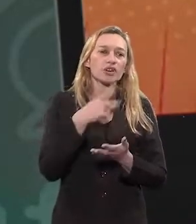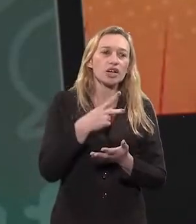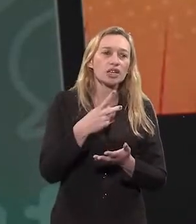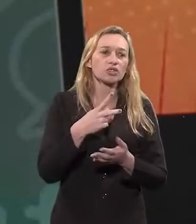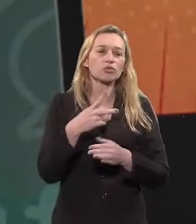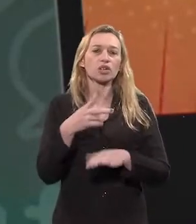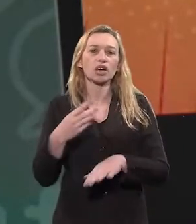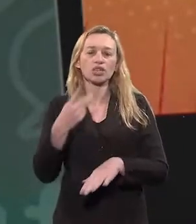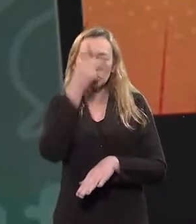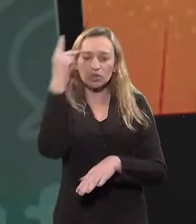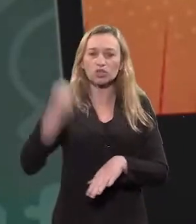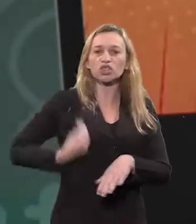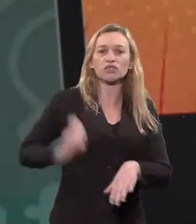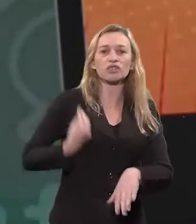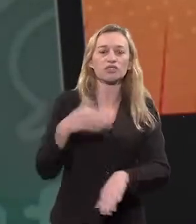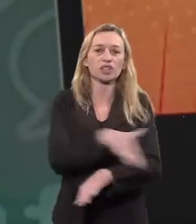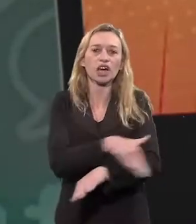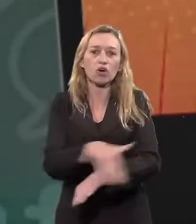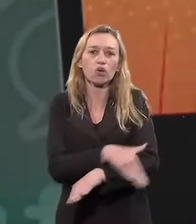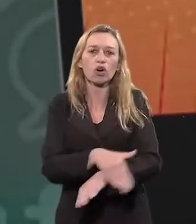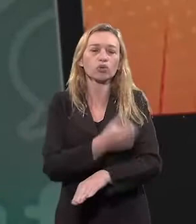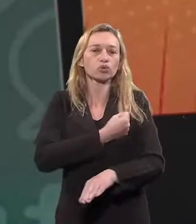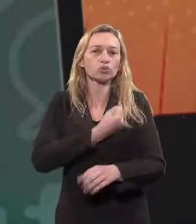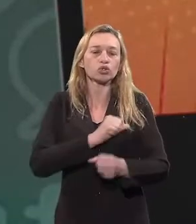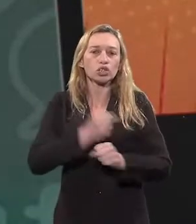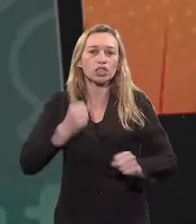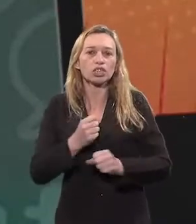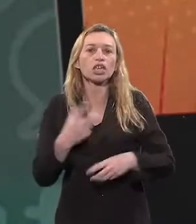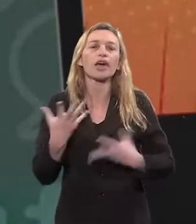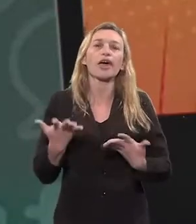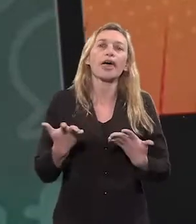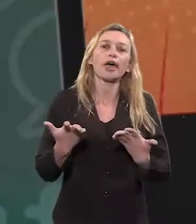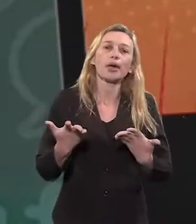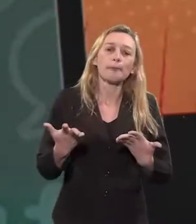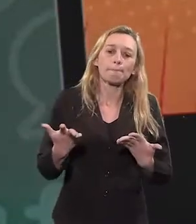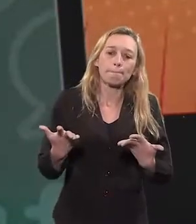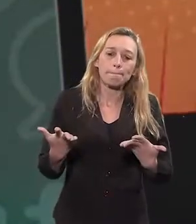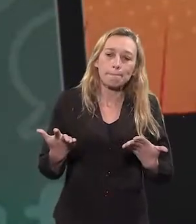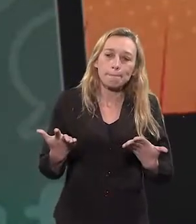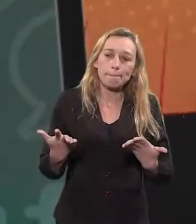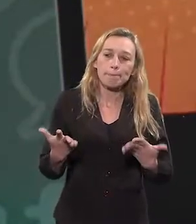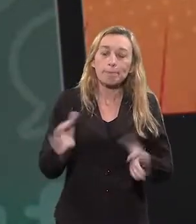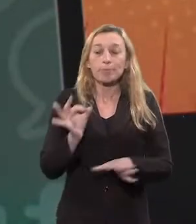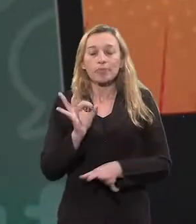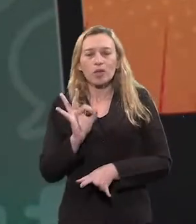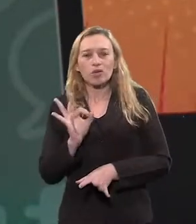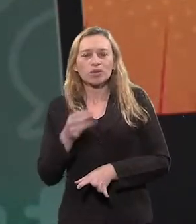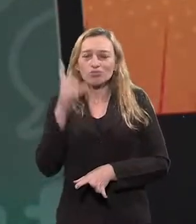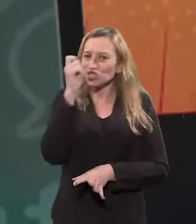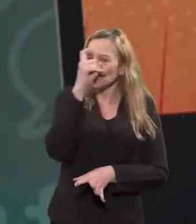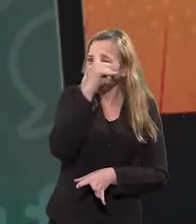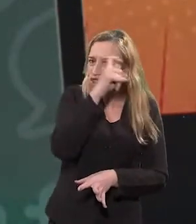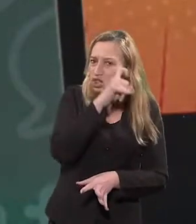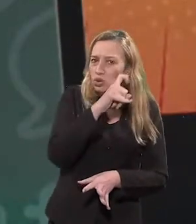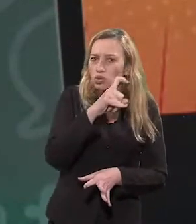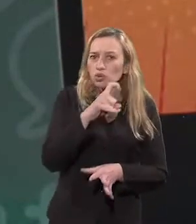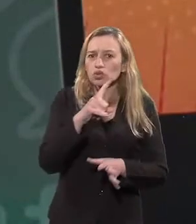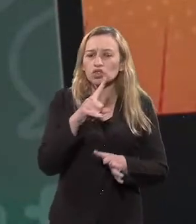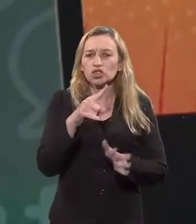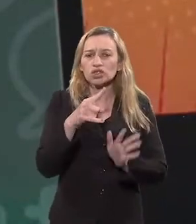desses moradores de rua, dessa parcela da população que vive na rua, há uma certa dificuldade